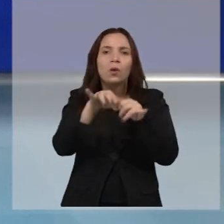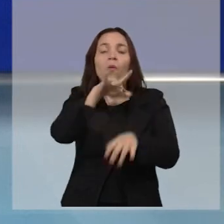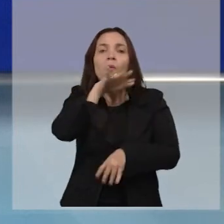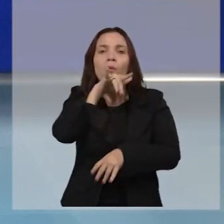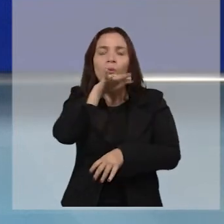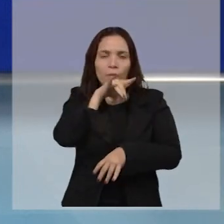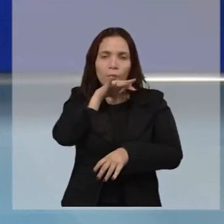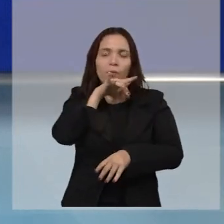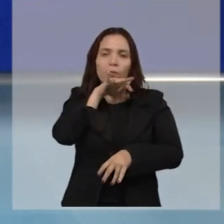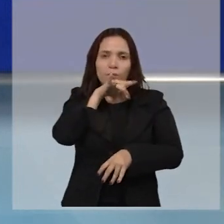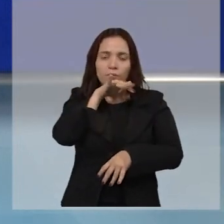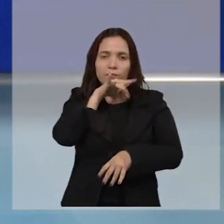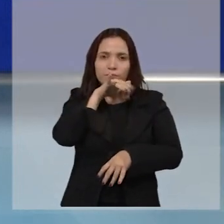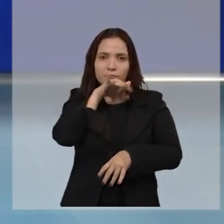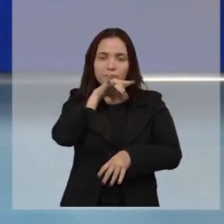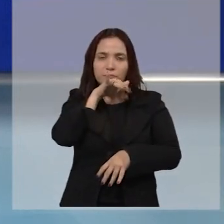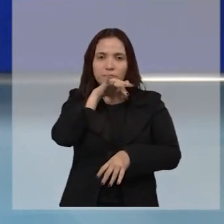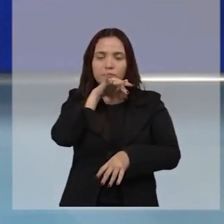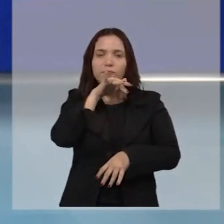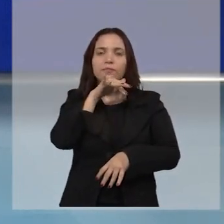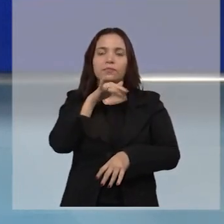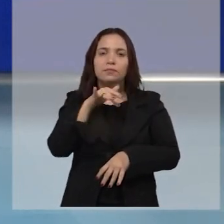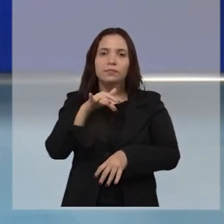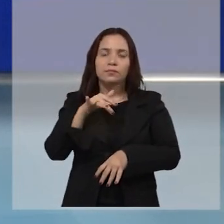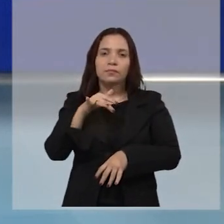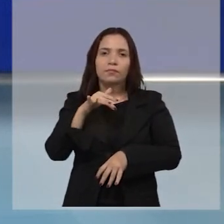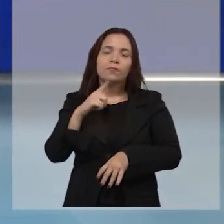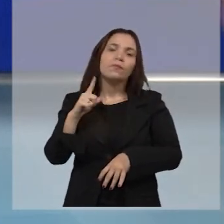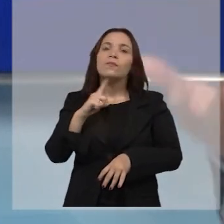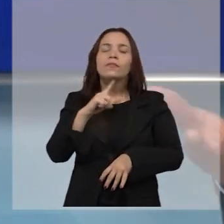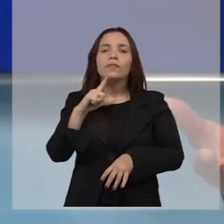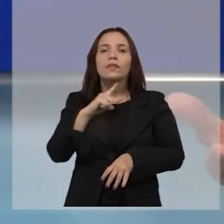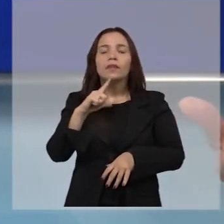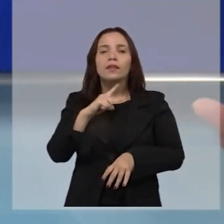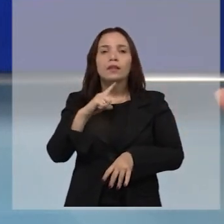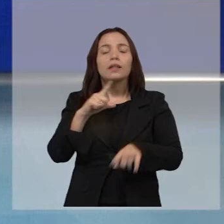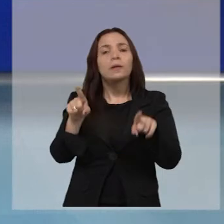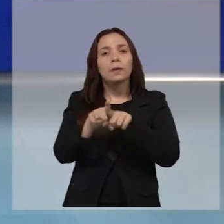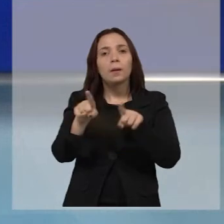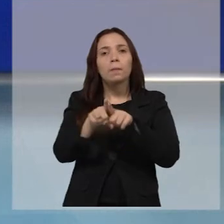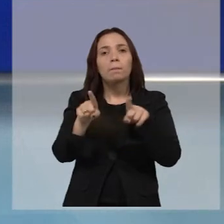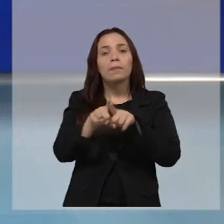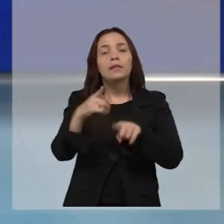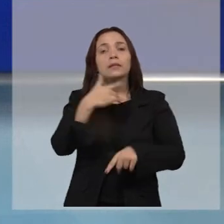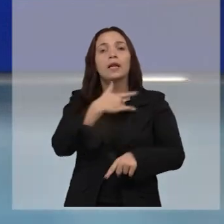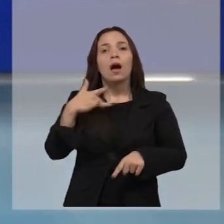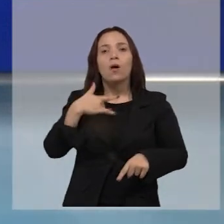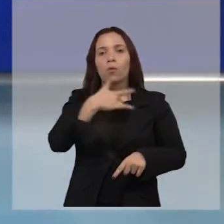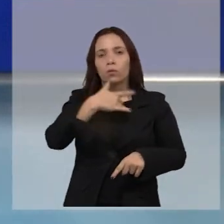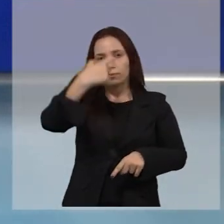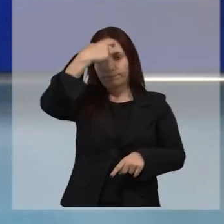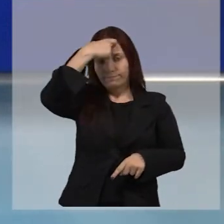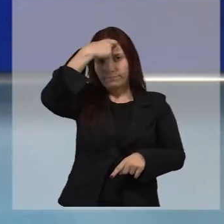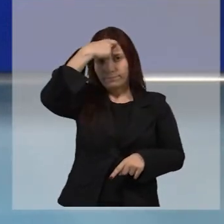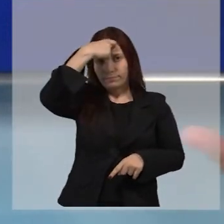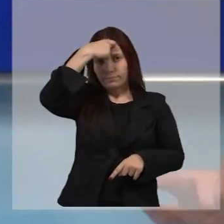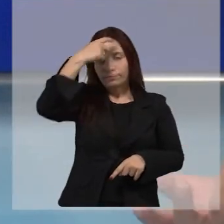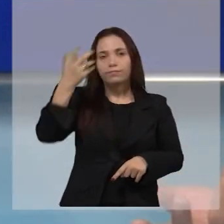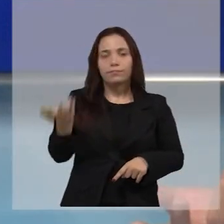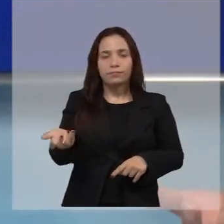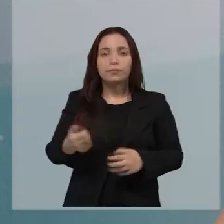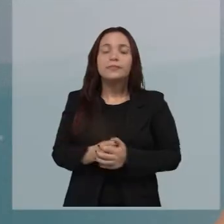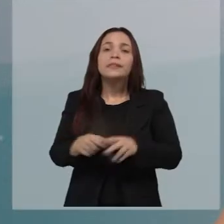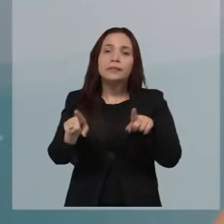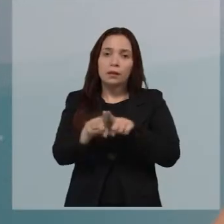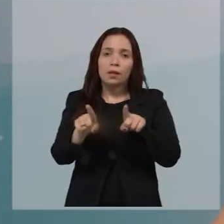vista da sua natureza criminológica, se ele possui, mas, sobretudo, do ponto de vista da sua saúde mental. Né?